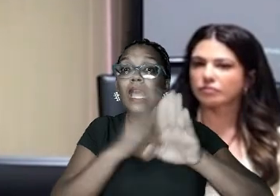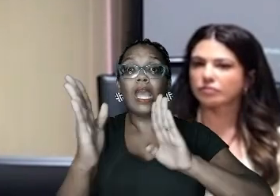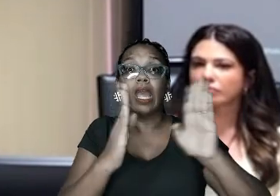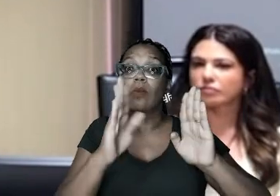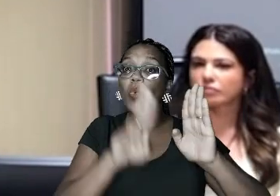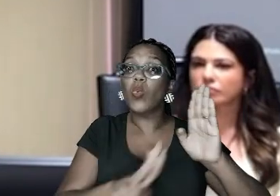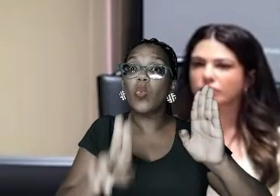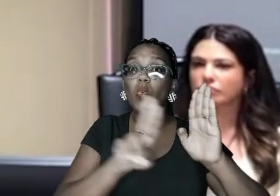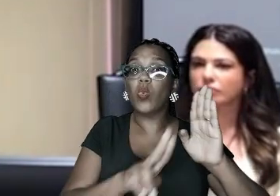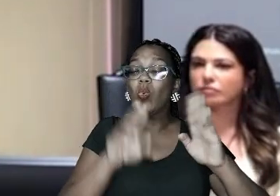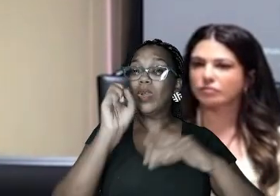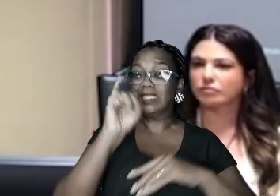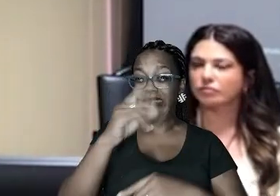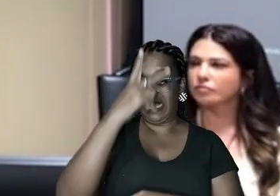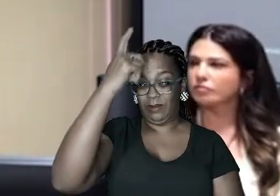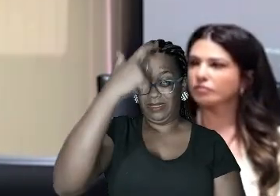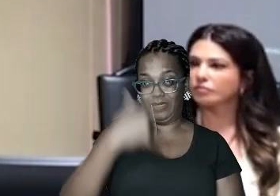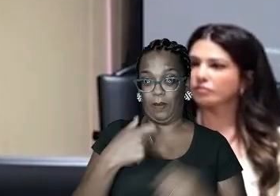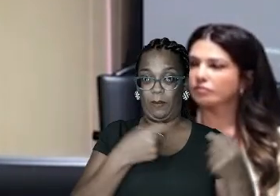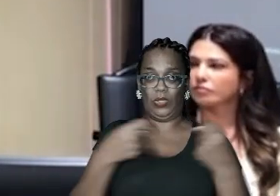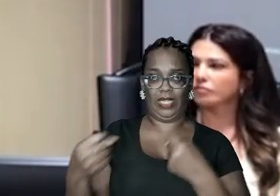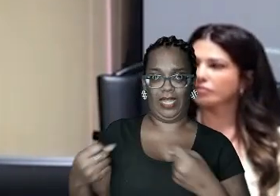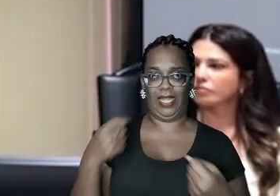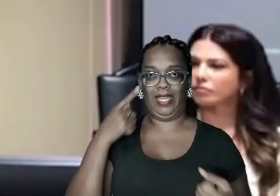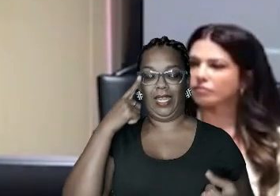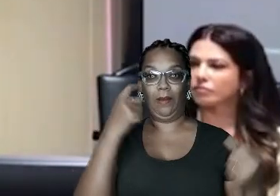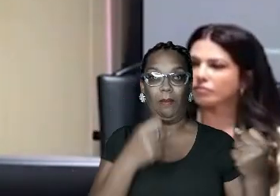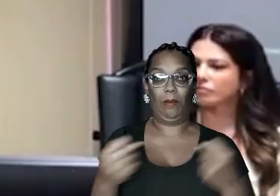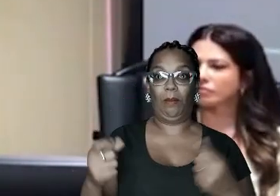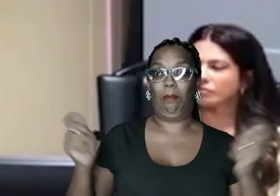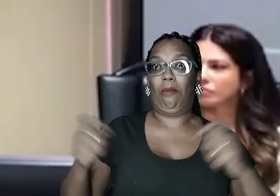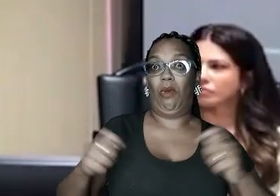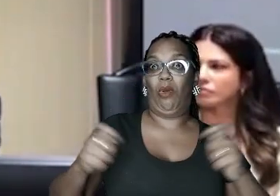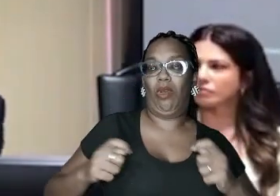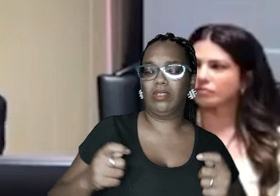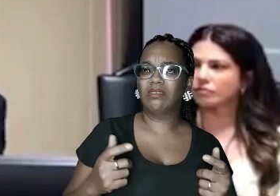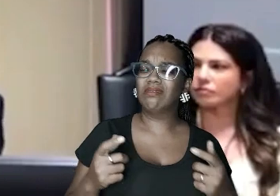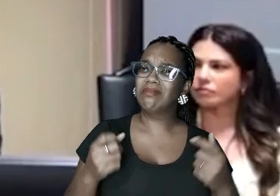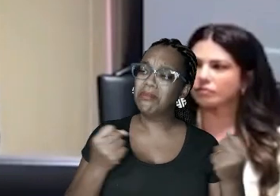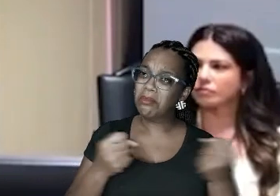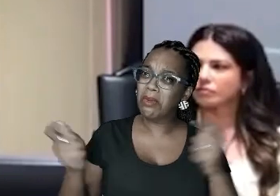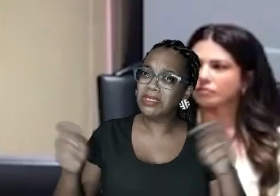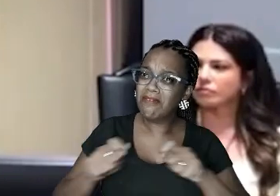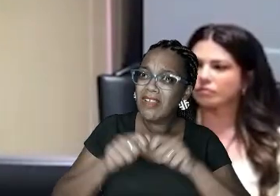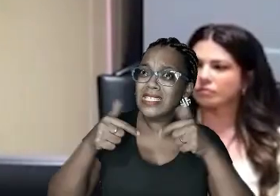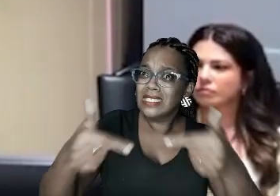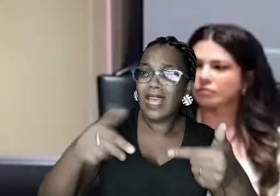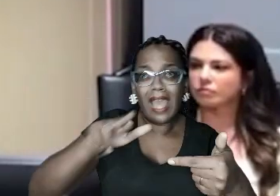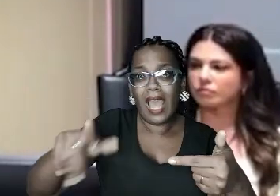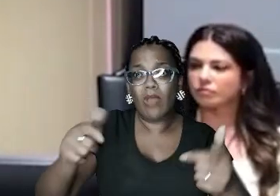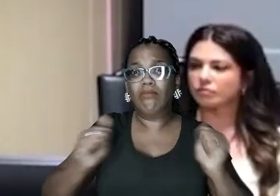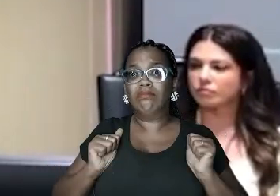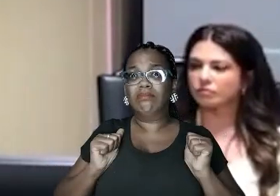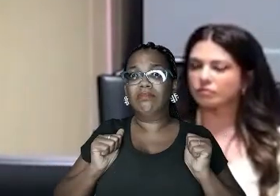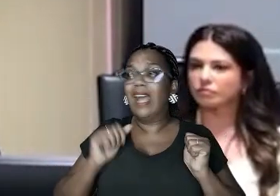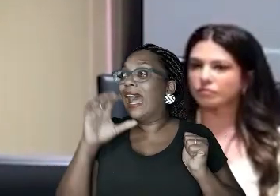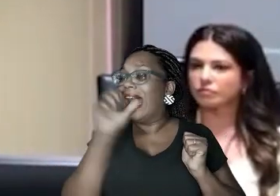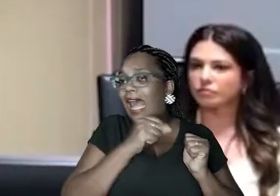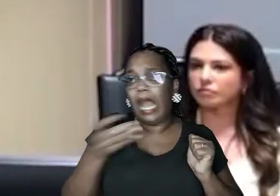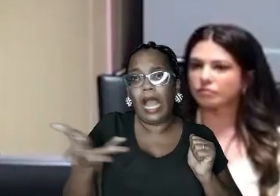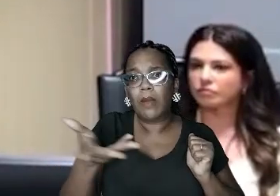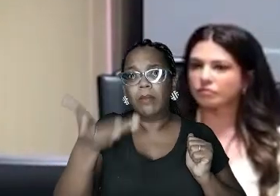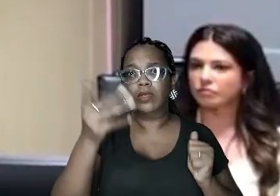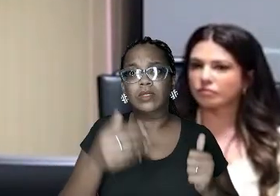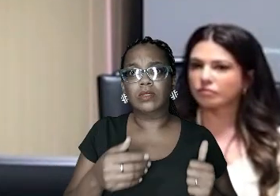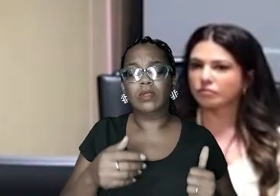quanto fazer e no tempo útil que às vezes a gente fica com aquela coisa da gente público né O Poder dever poder dever poder dever fazer o que é para fazer e às vezes